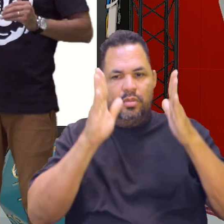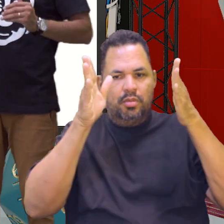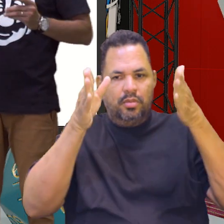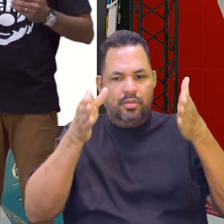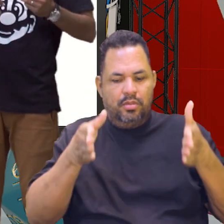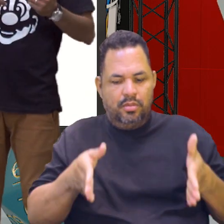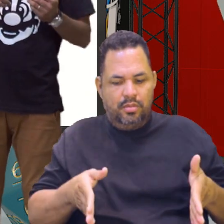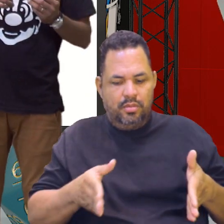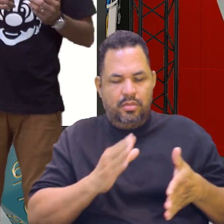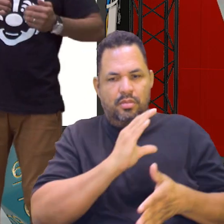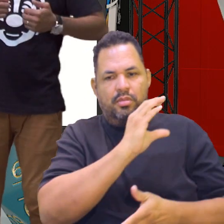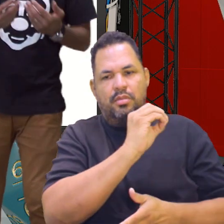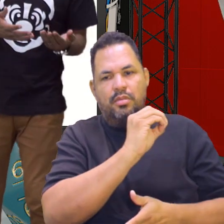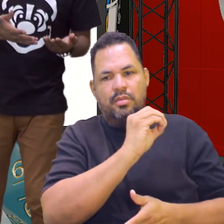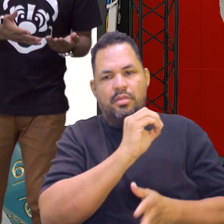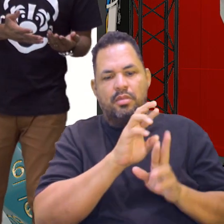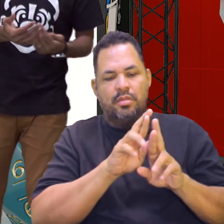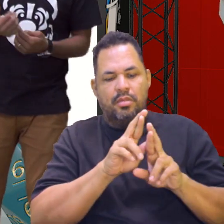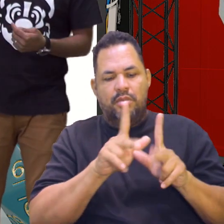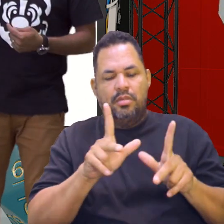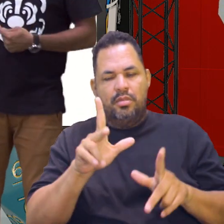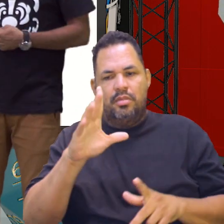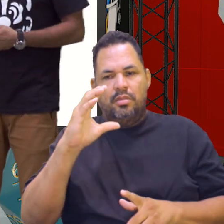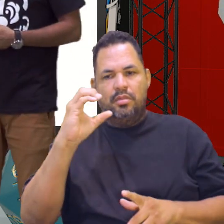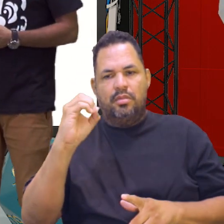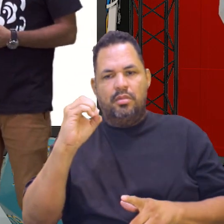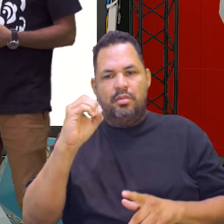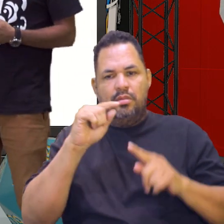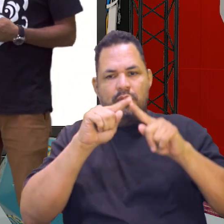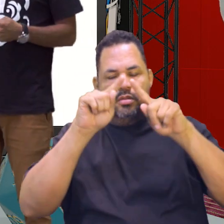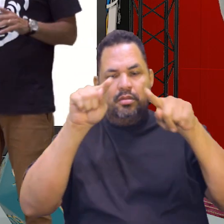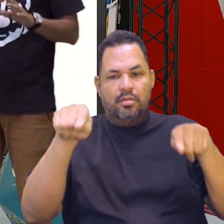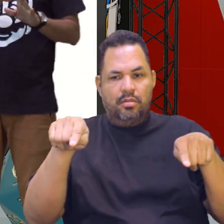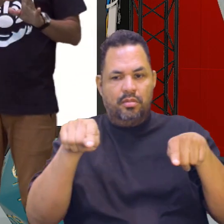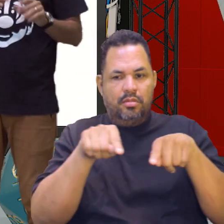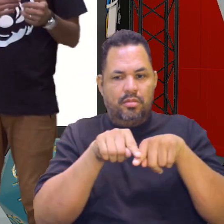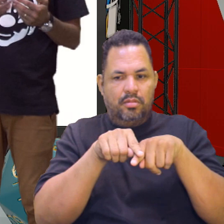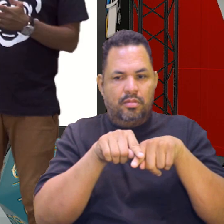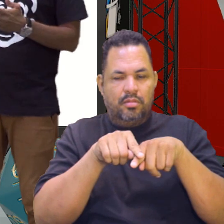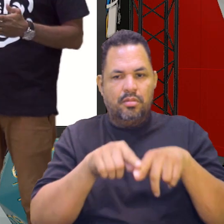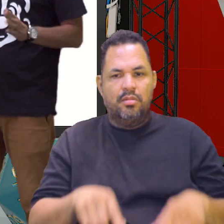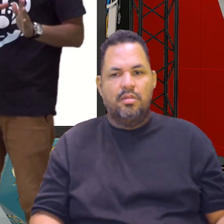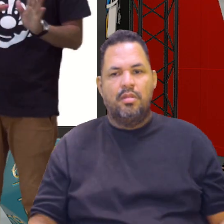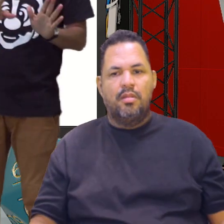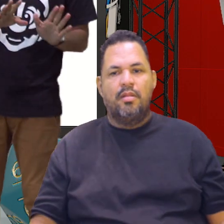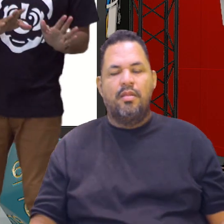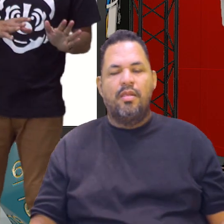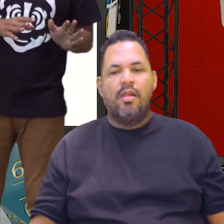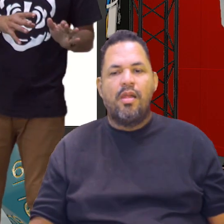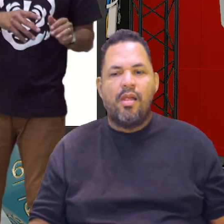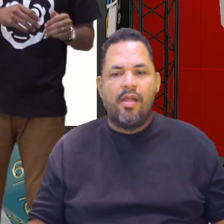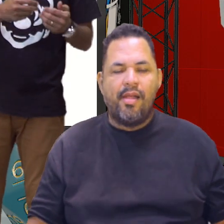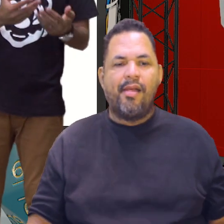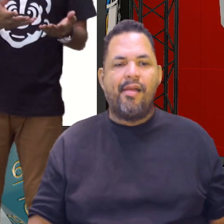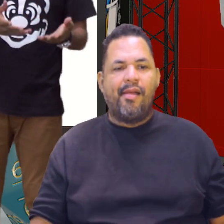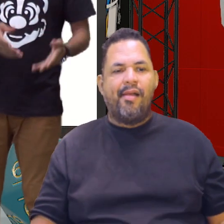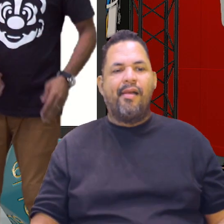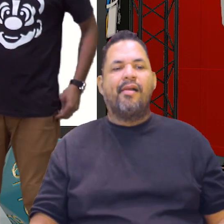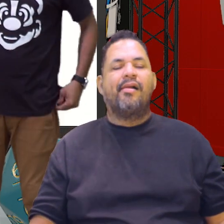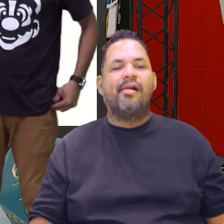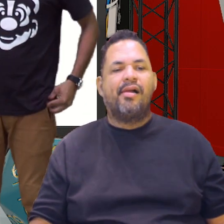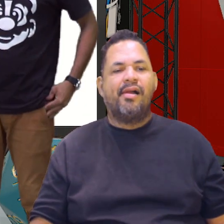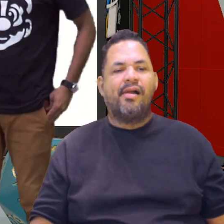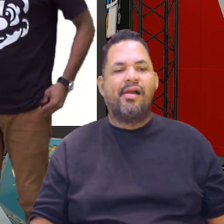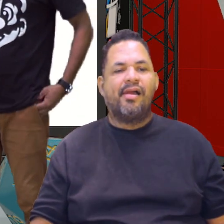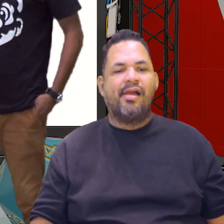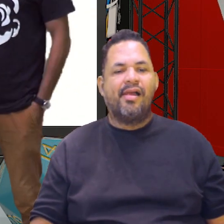estão alinhados. Determinante diferente de 0 é um triângulo. Eu já ia falar, não vou falar. Se é um